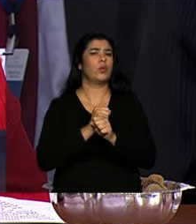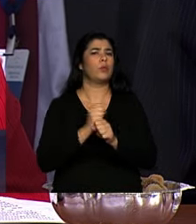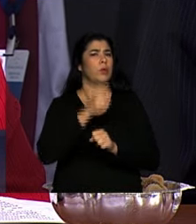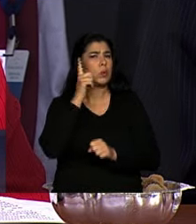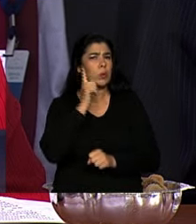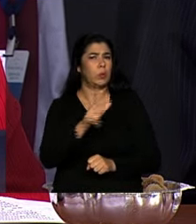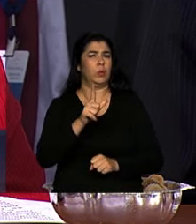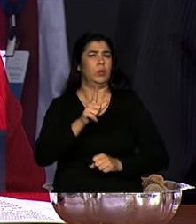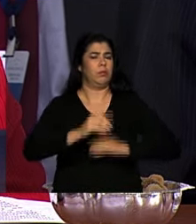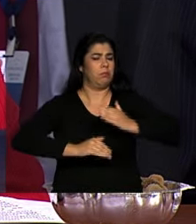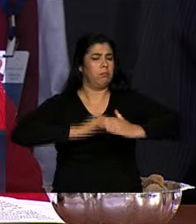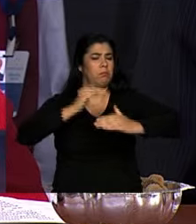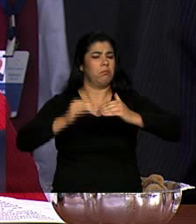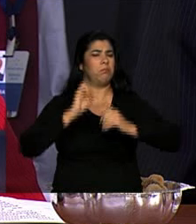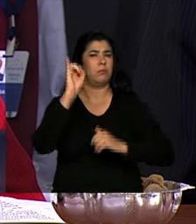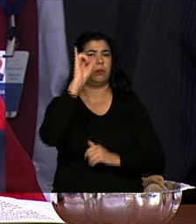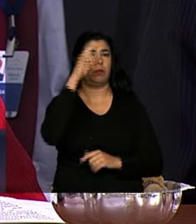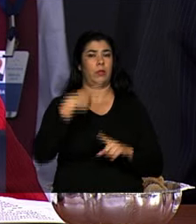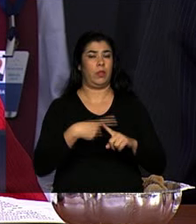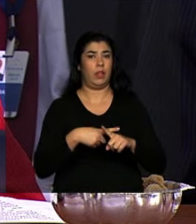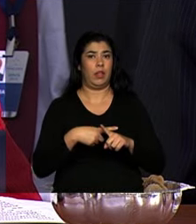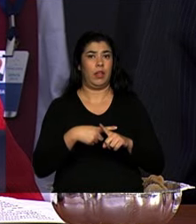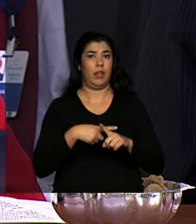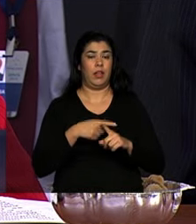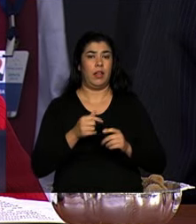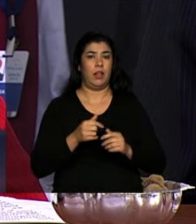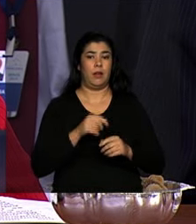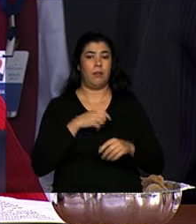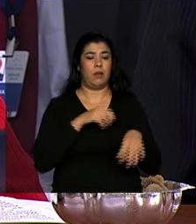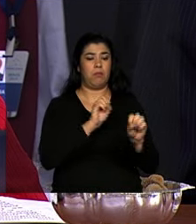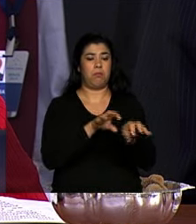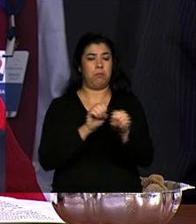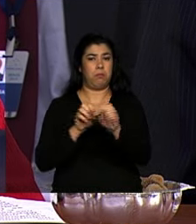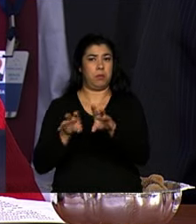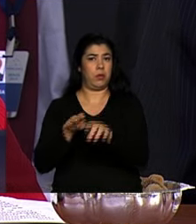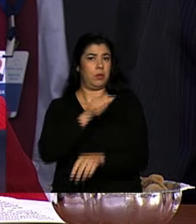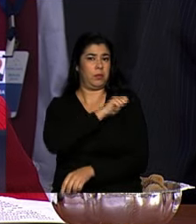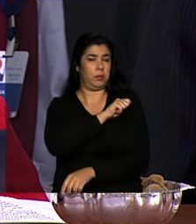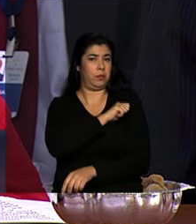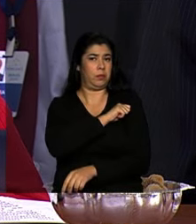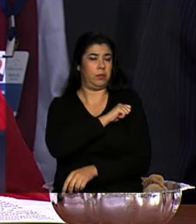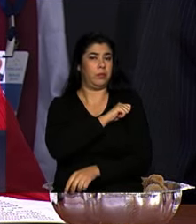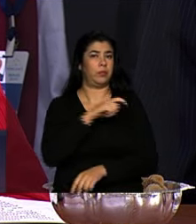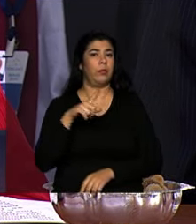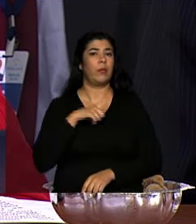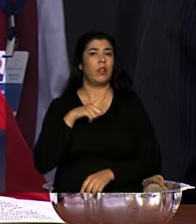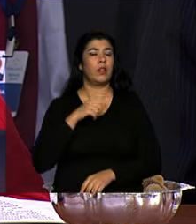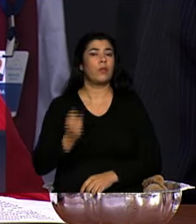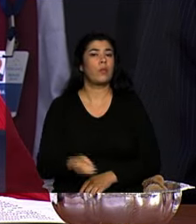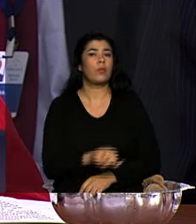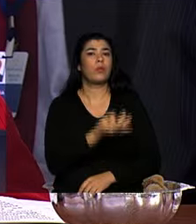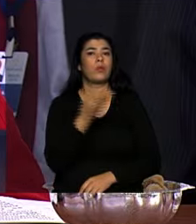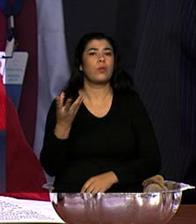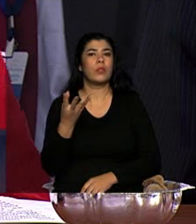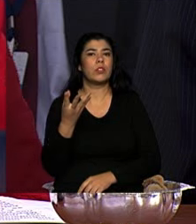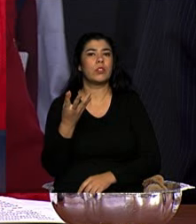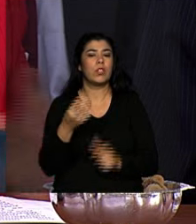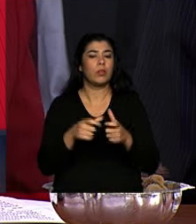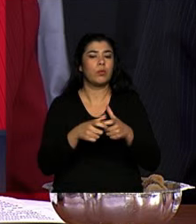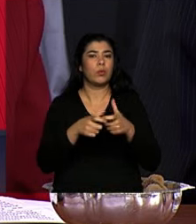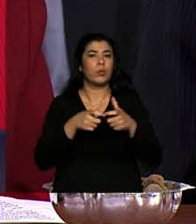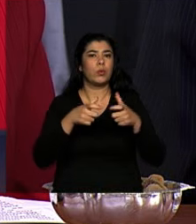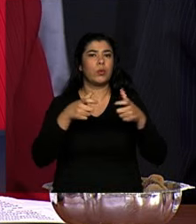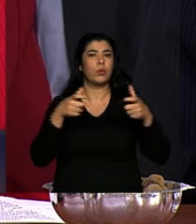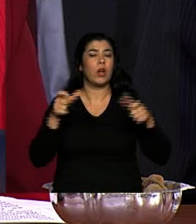progressos importantes na mobilidade de nossos estudantes. Temos um número cada vez maior